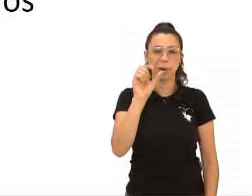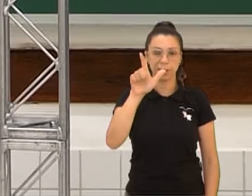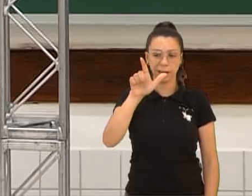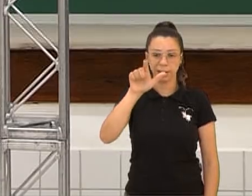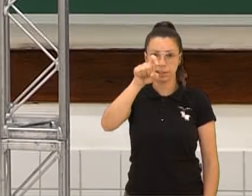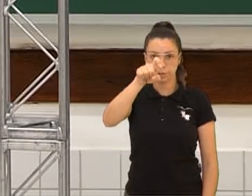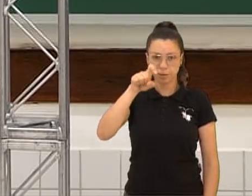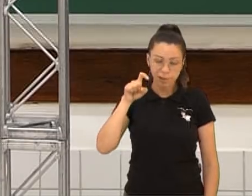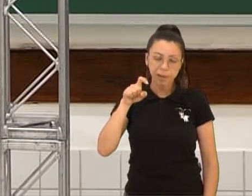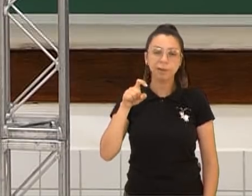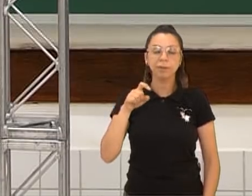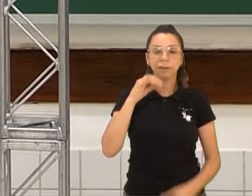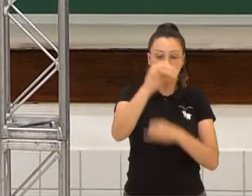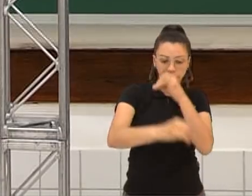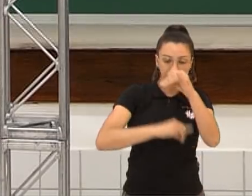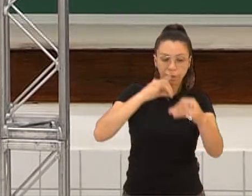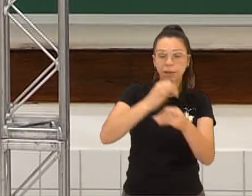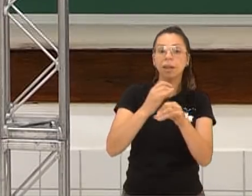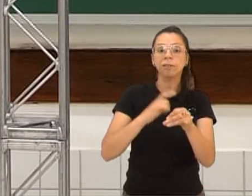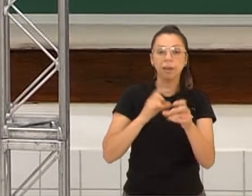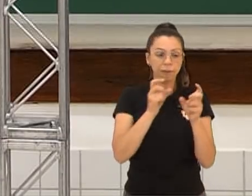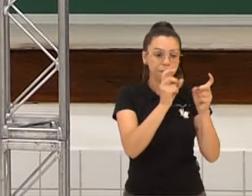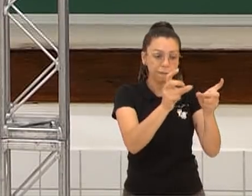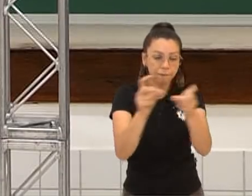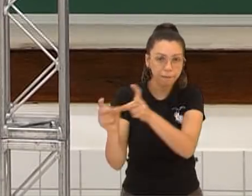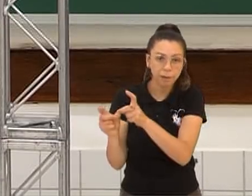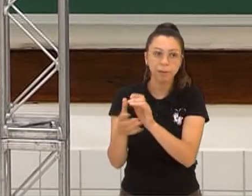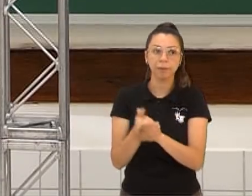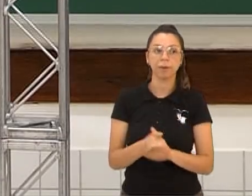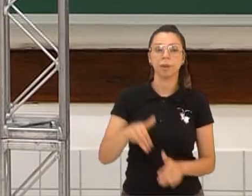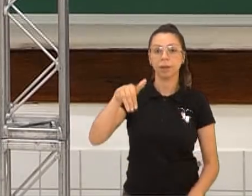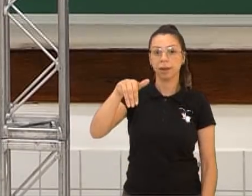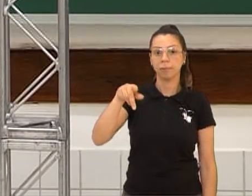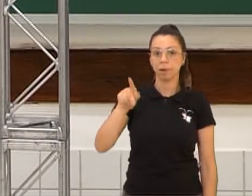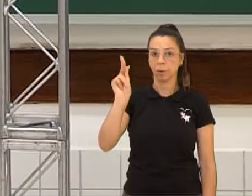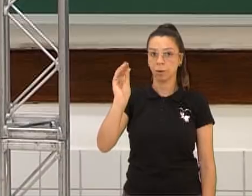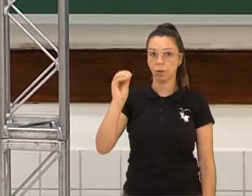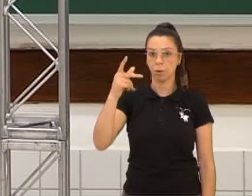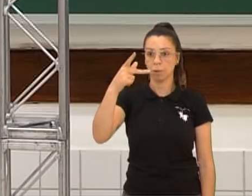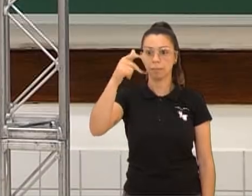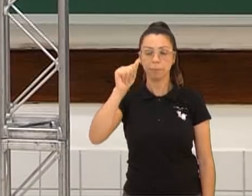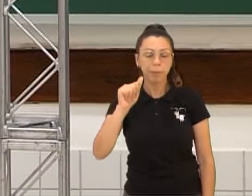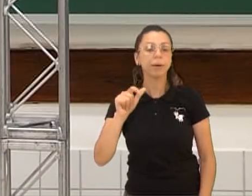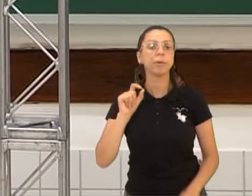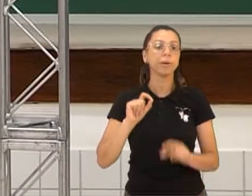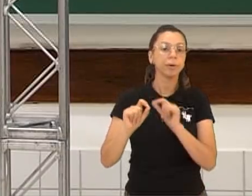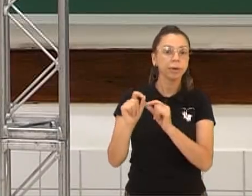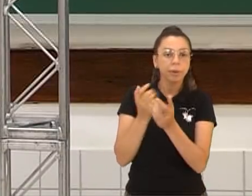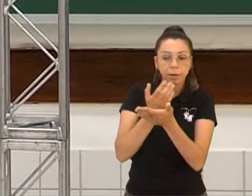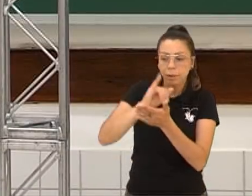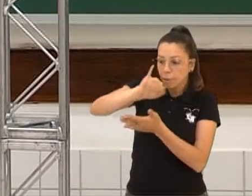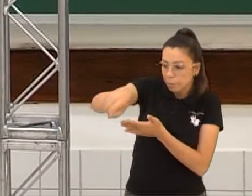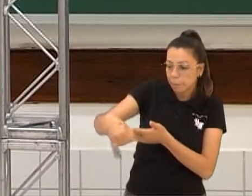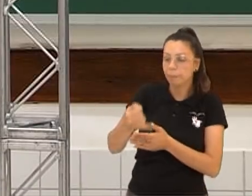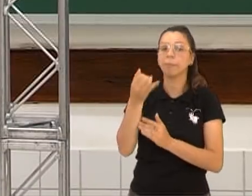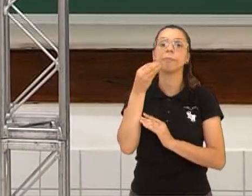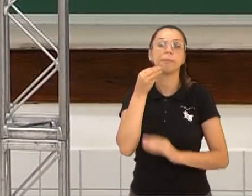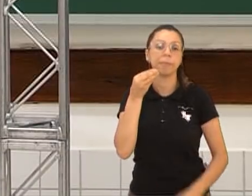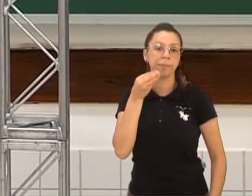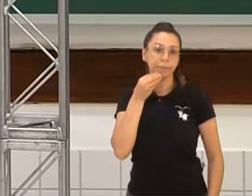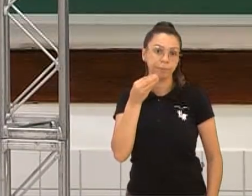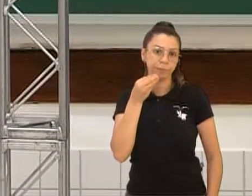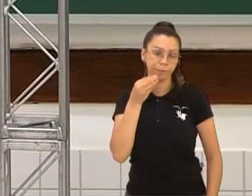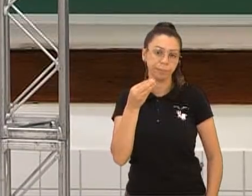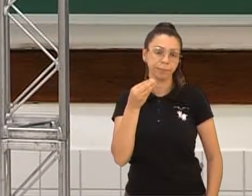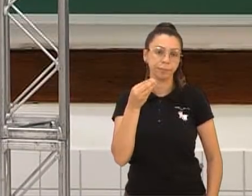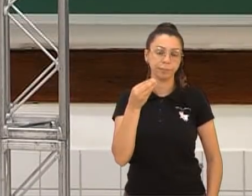comércio virtual, e a MCopa trabalha com painéis solares, uma startup que aproveita, né, os